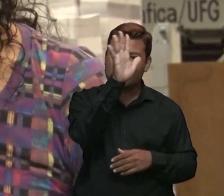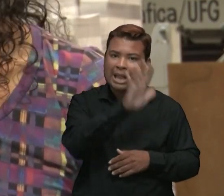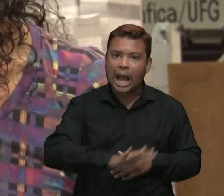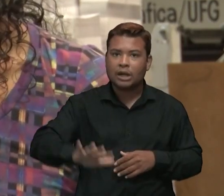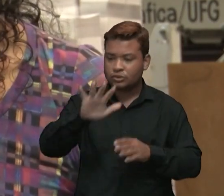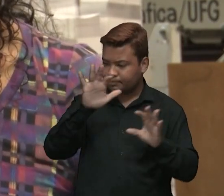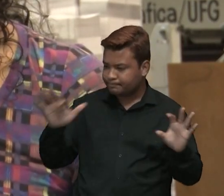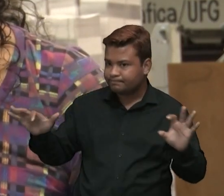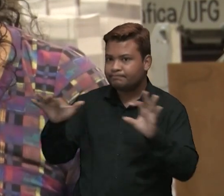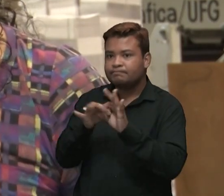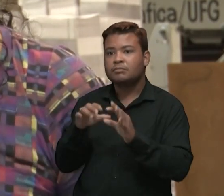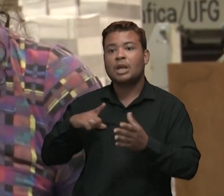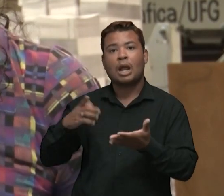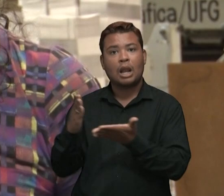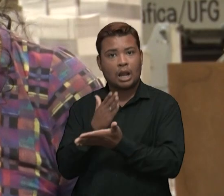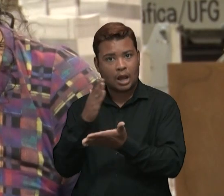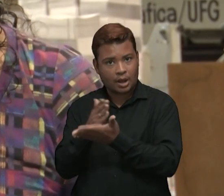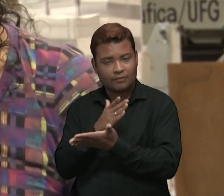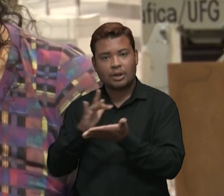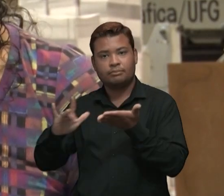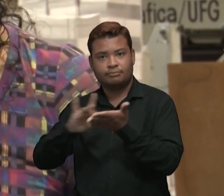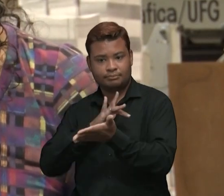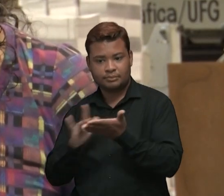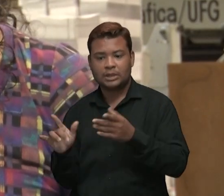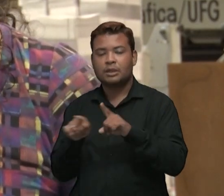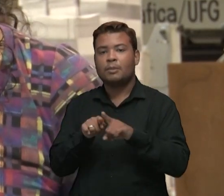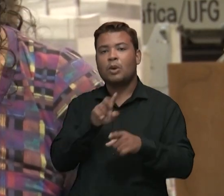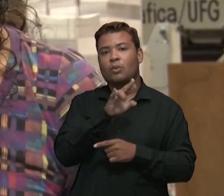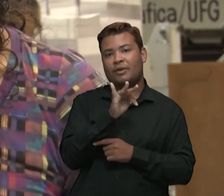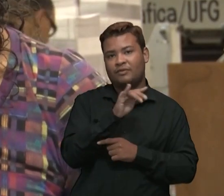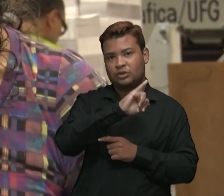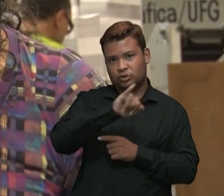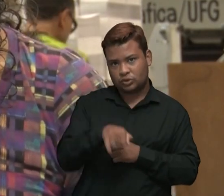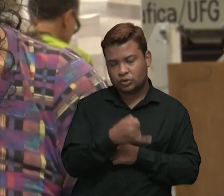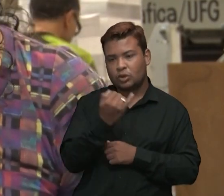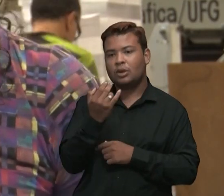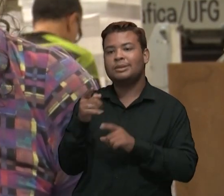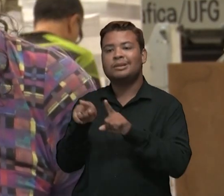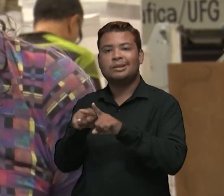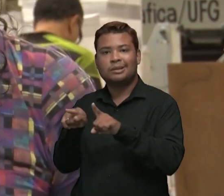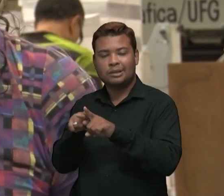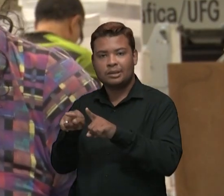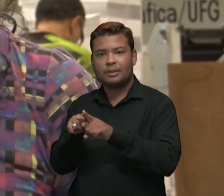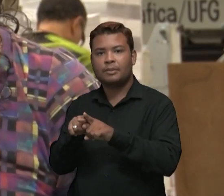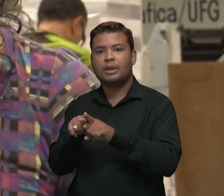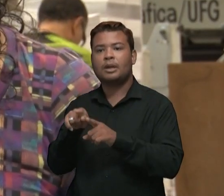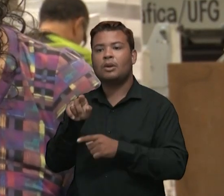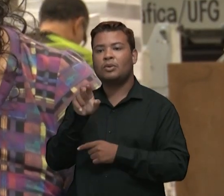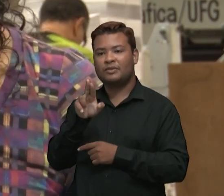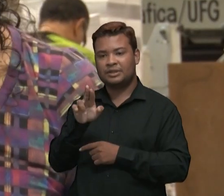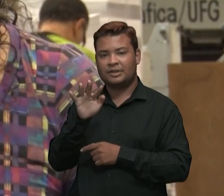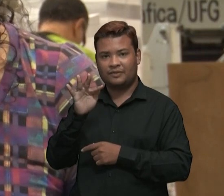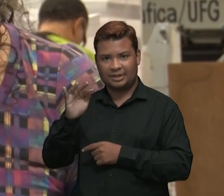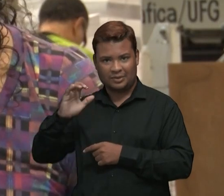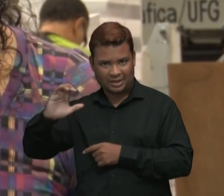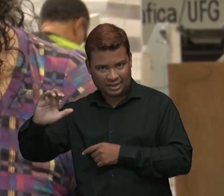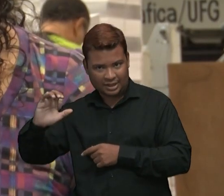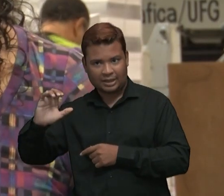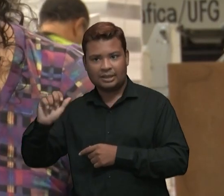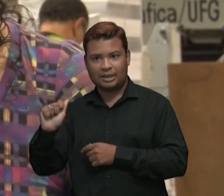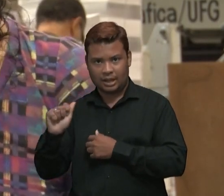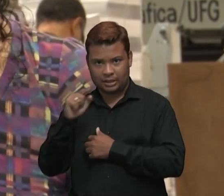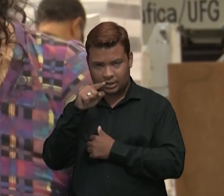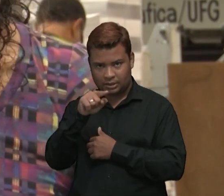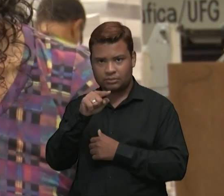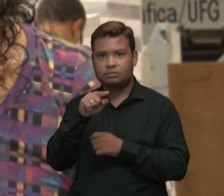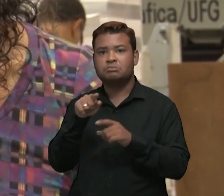conjunta, publicações de livros da UFJ, da Universidade Federal de Catalão, inclusive ontem publicamos um e hoje vamos publicar